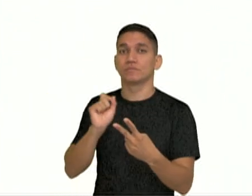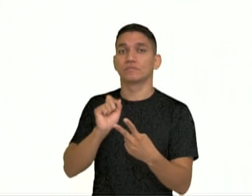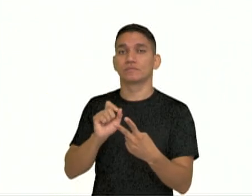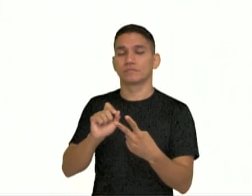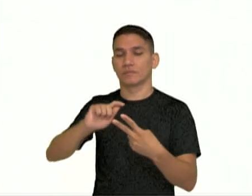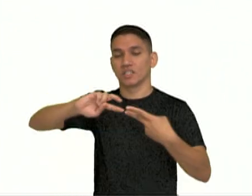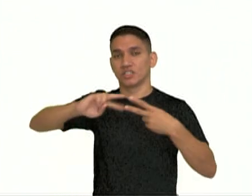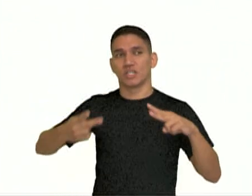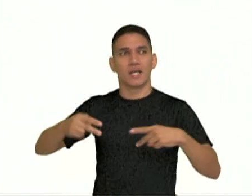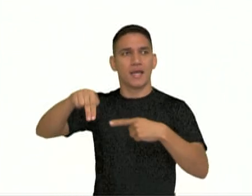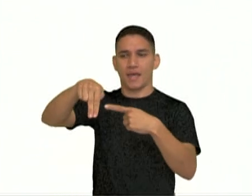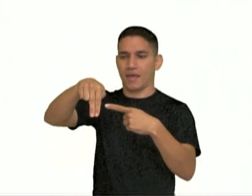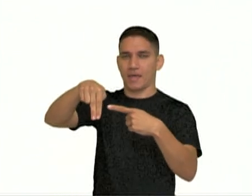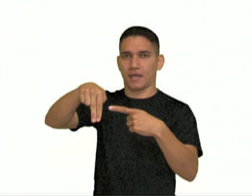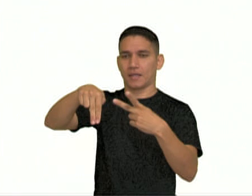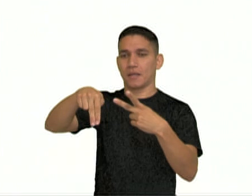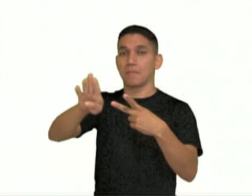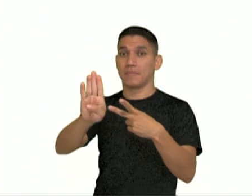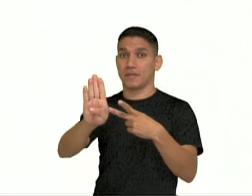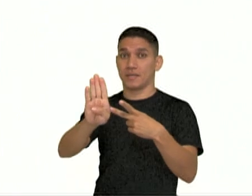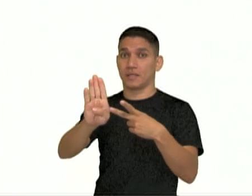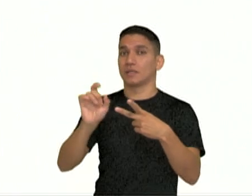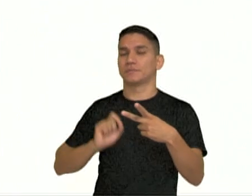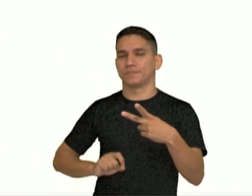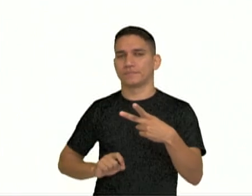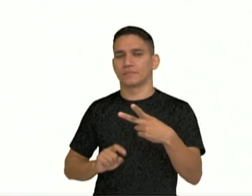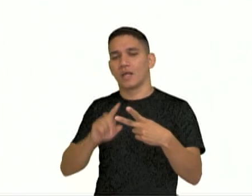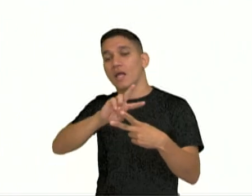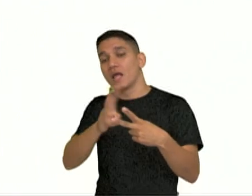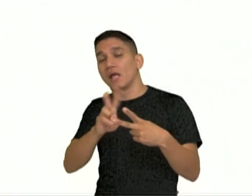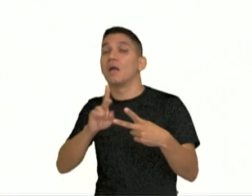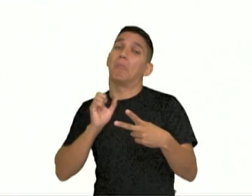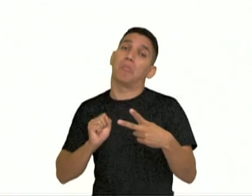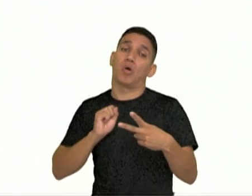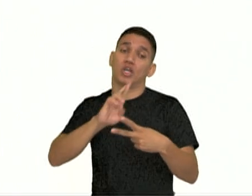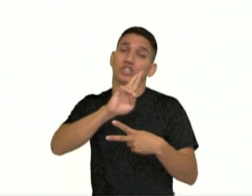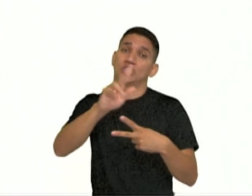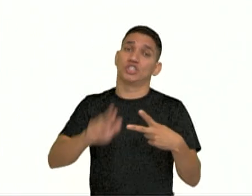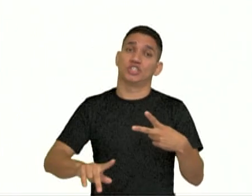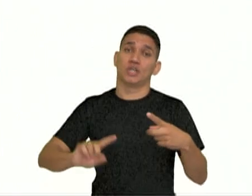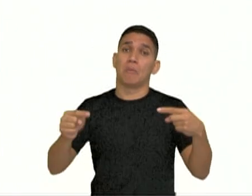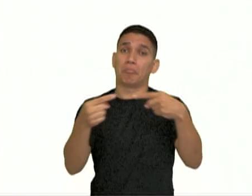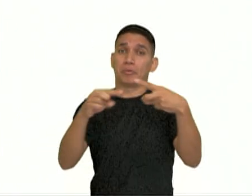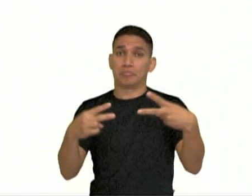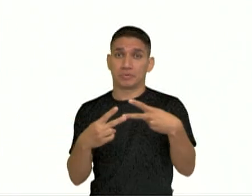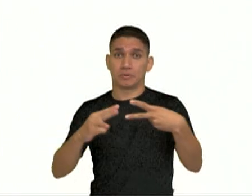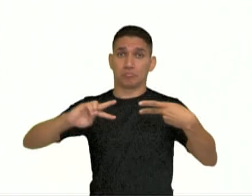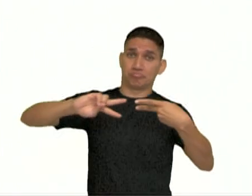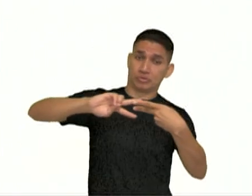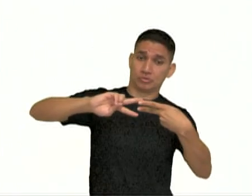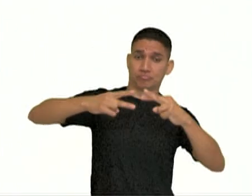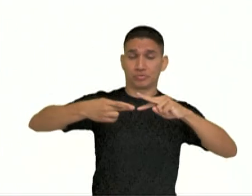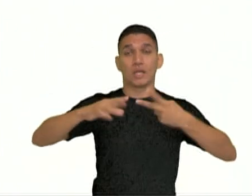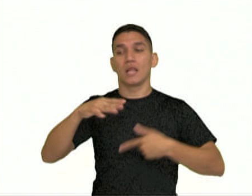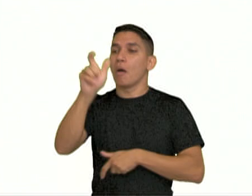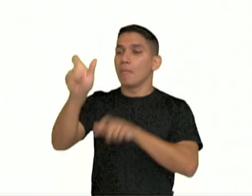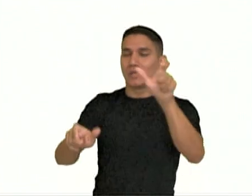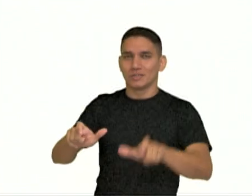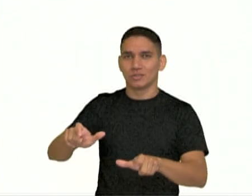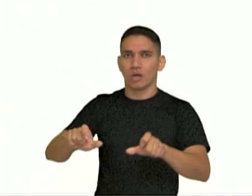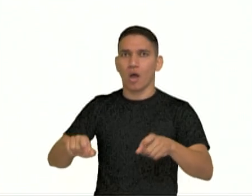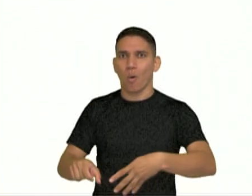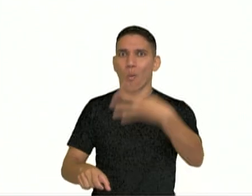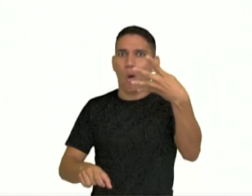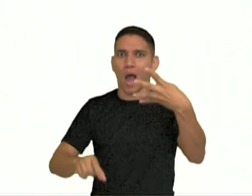gene N e o gene B. E eles podem ter diferentes combinações. Então, uma pessoa que tem 4